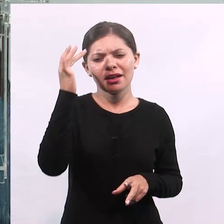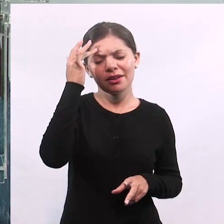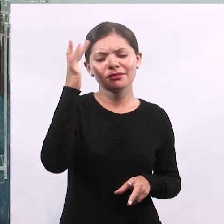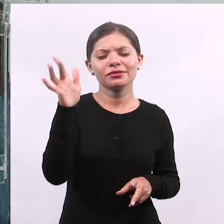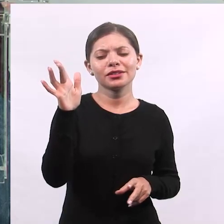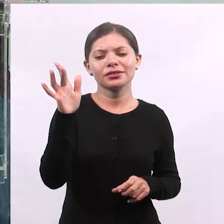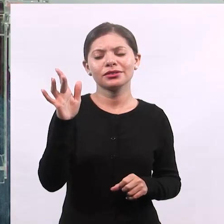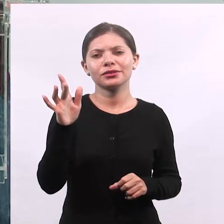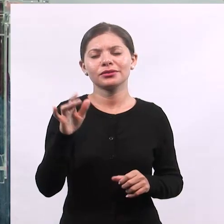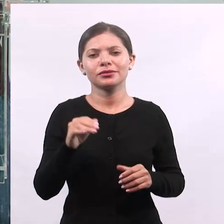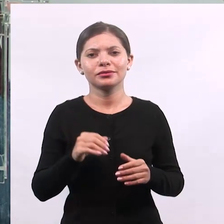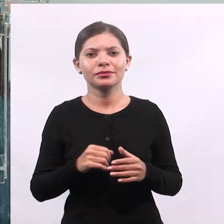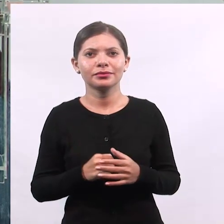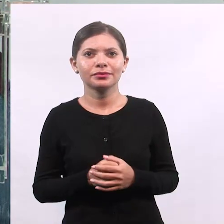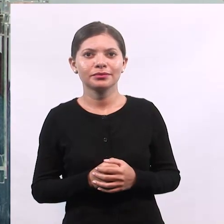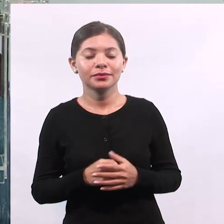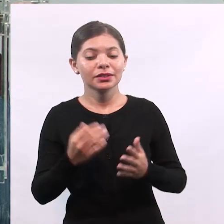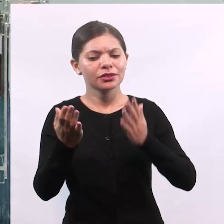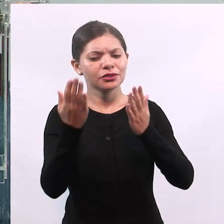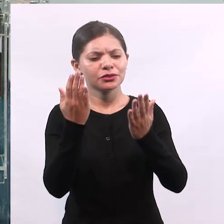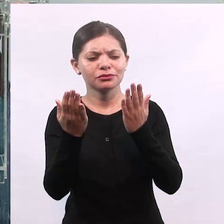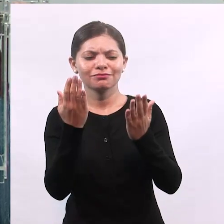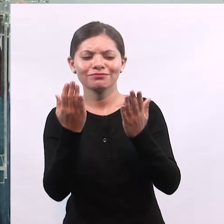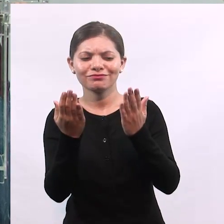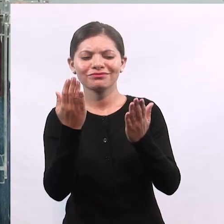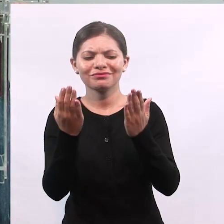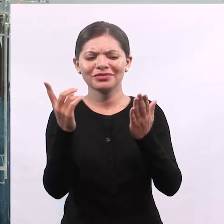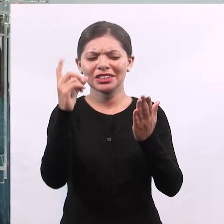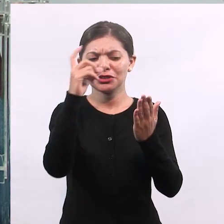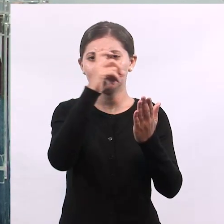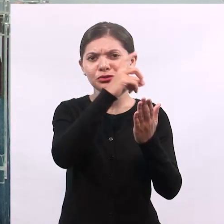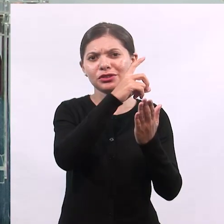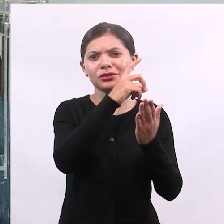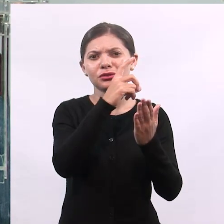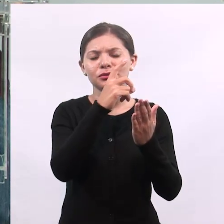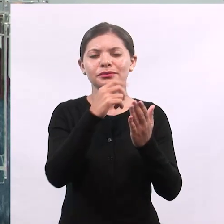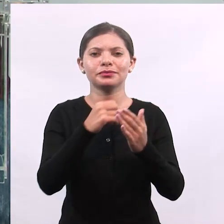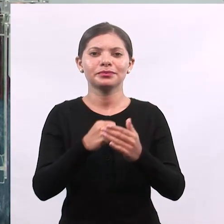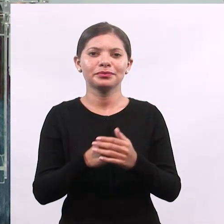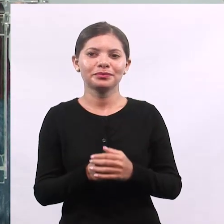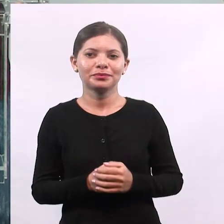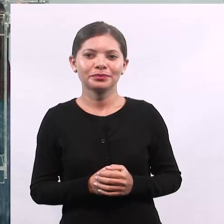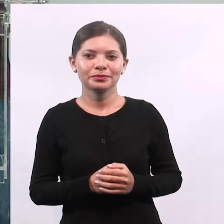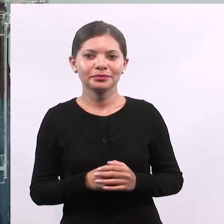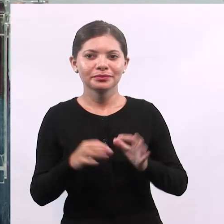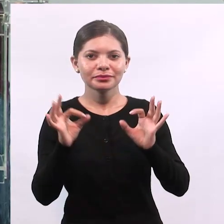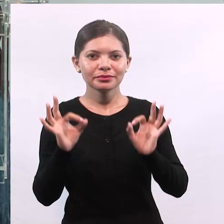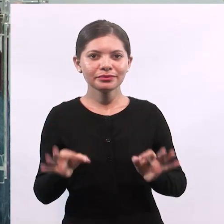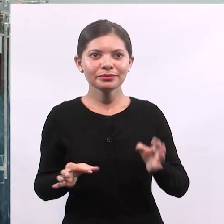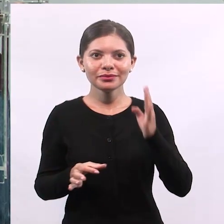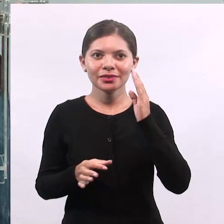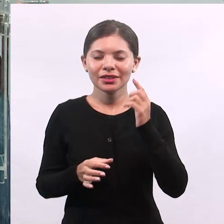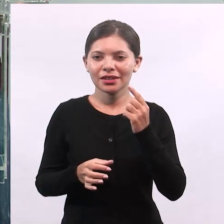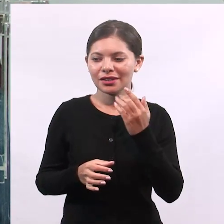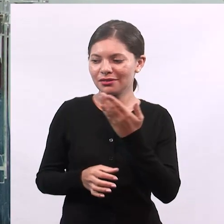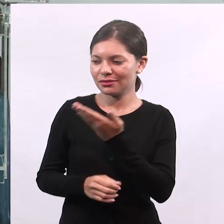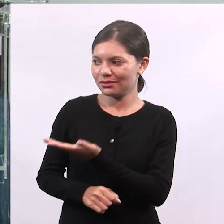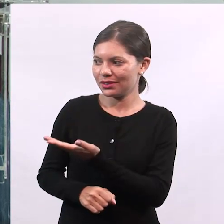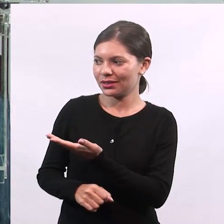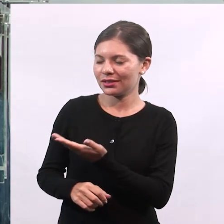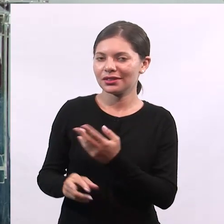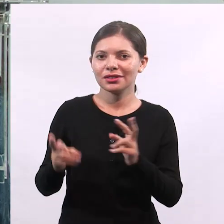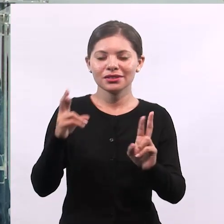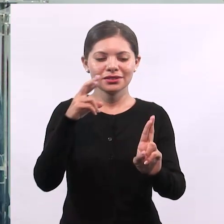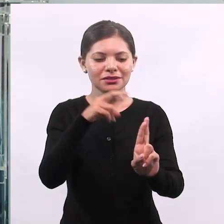valores explícitos Mas é difícil de enxergar a diferenças os gráficos evidenciam essas diferenças tá então